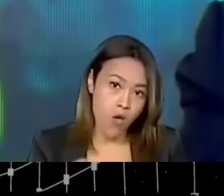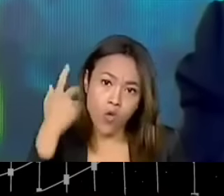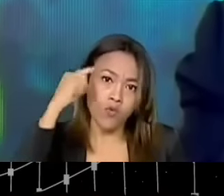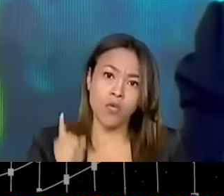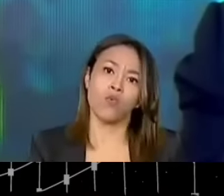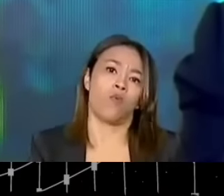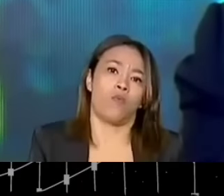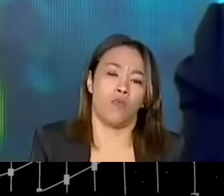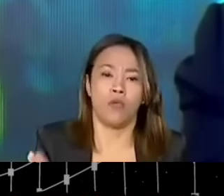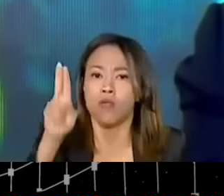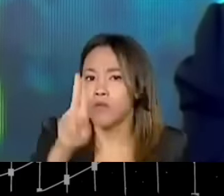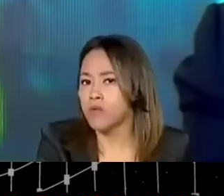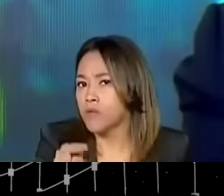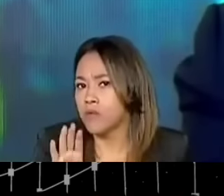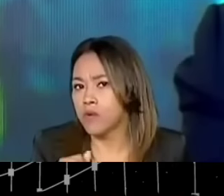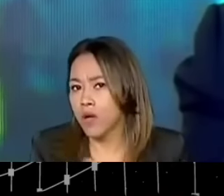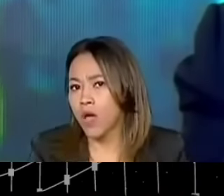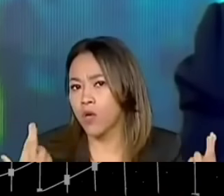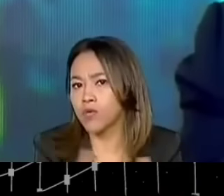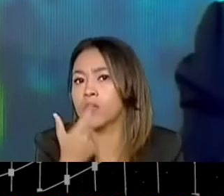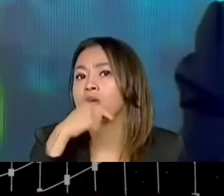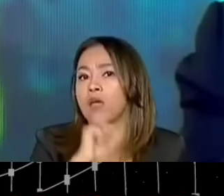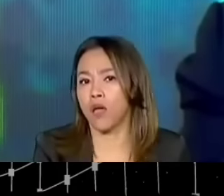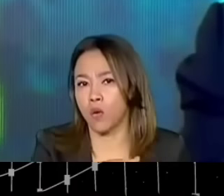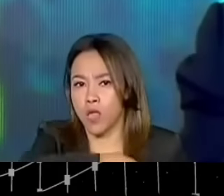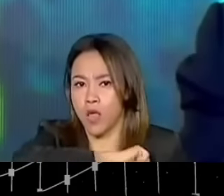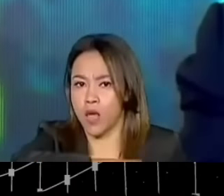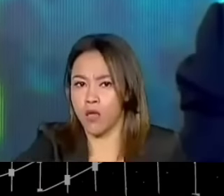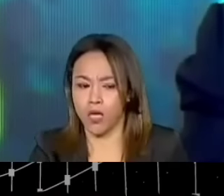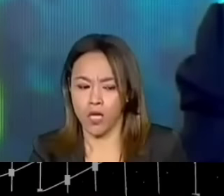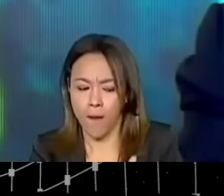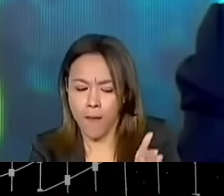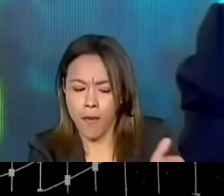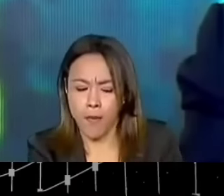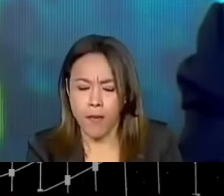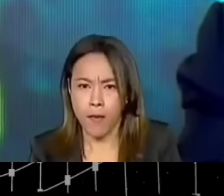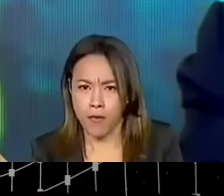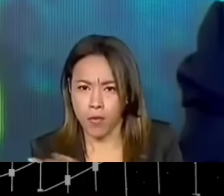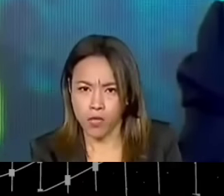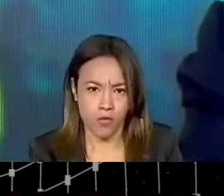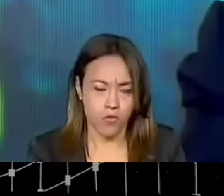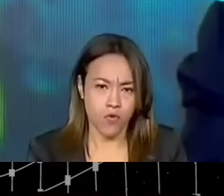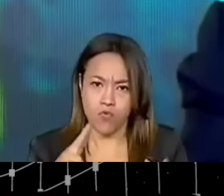Porque jamais reuni com o delegado que preside inquérito. Então, isso é falso.